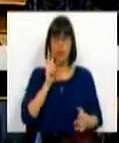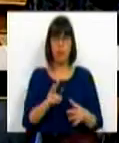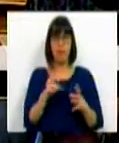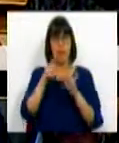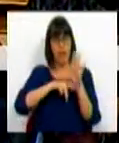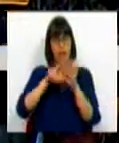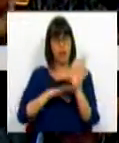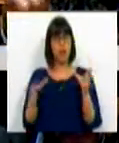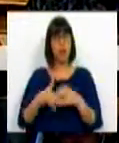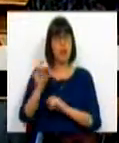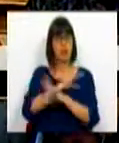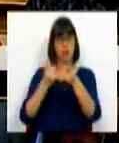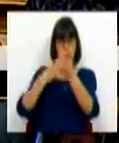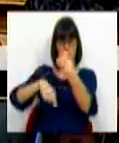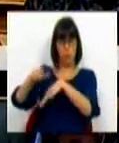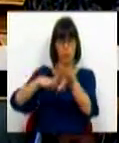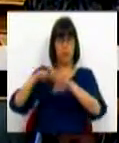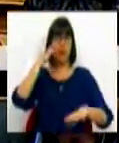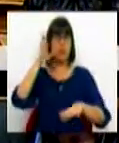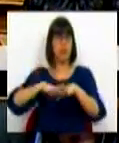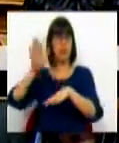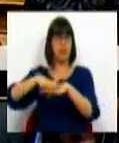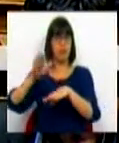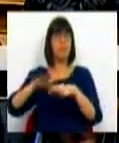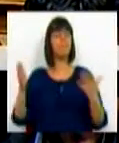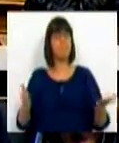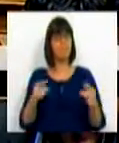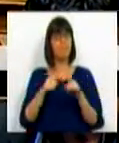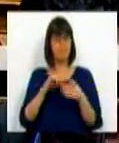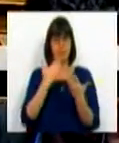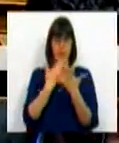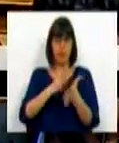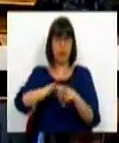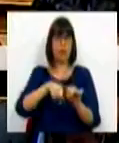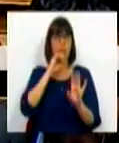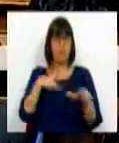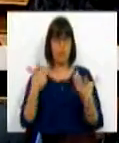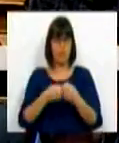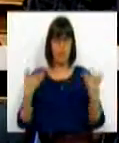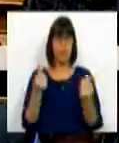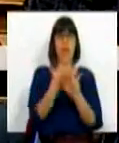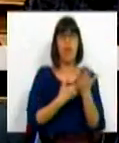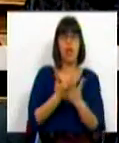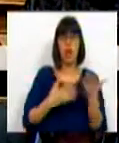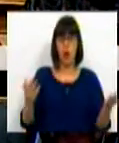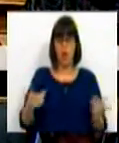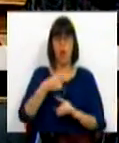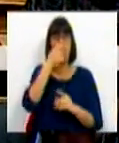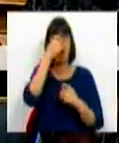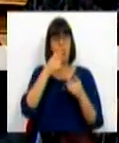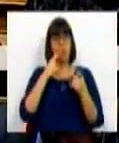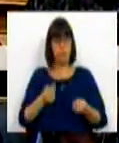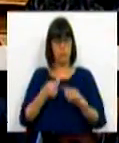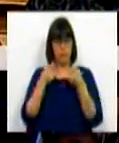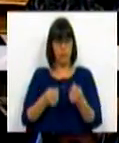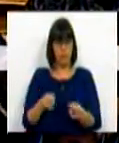relatórios da Comissão Europeia do que os senhores fizeram à imigração. A imigração degrada o potencial de crescimento da economia. A queda histórica de